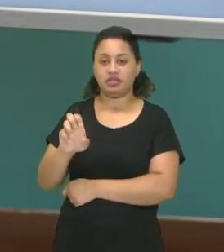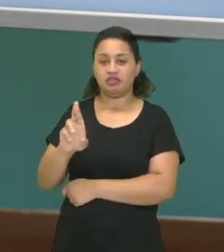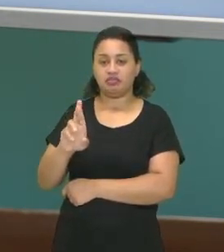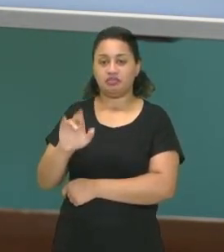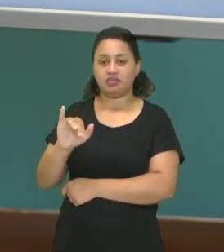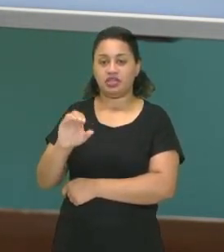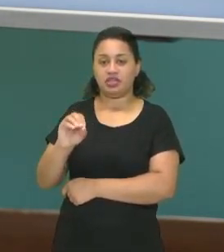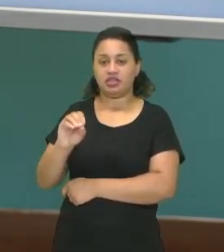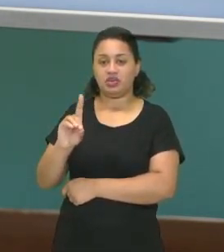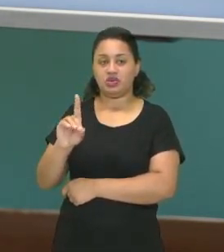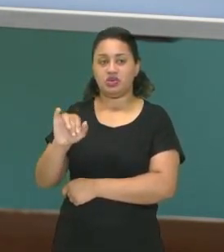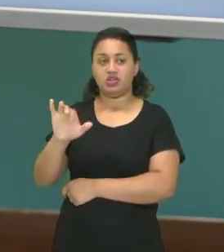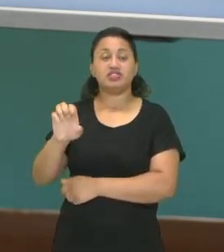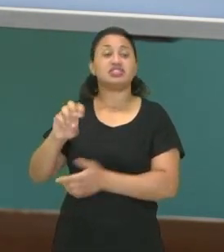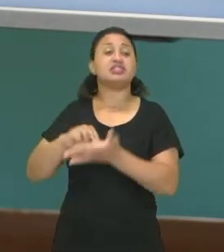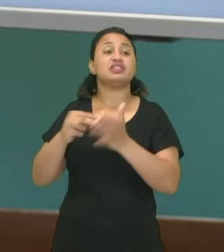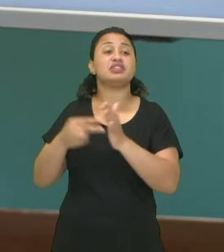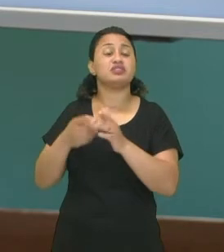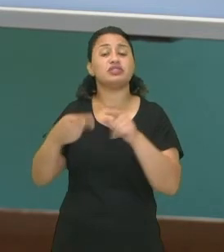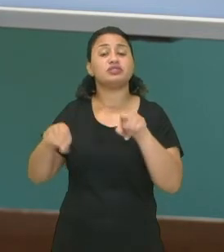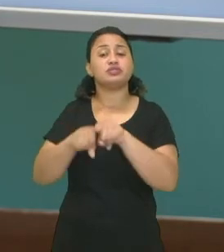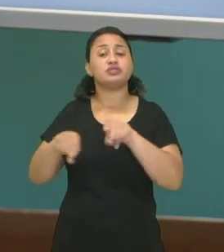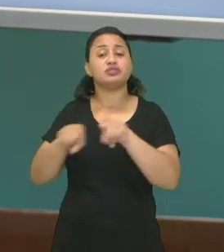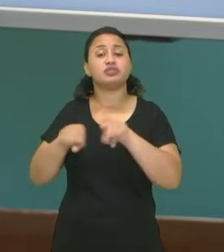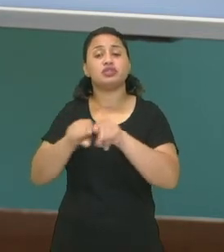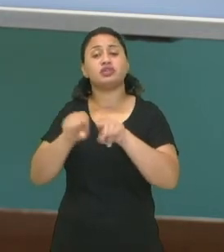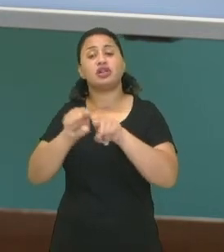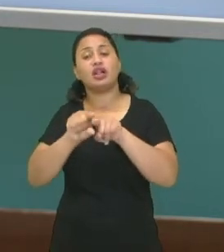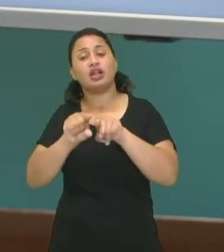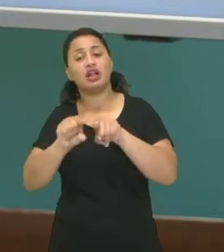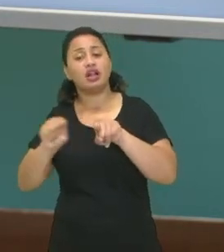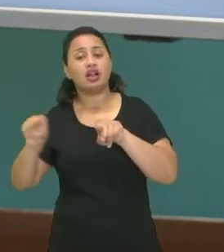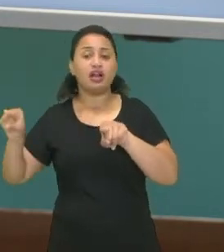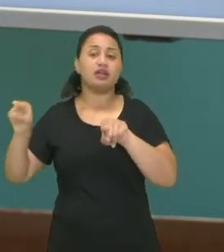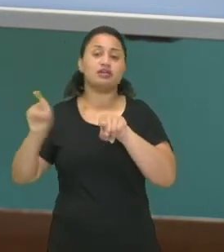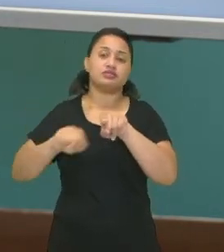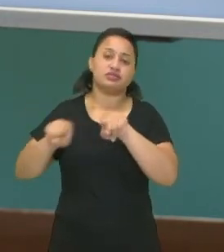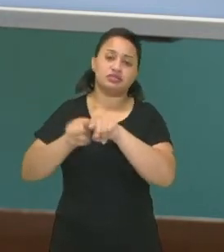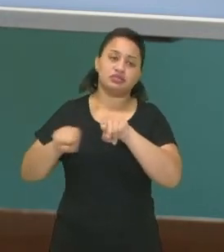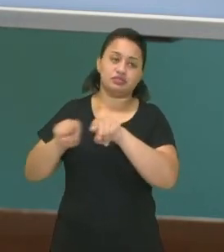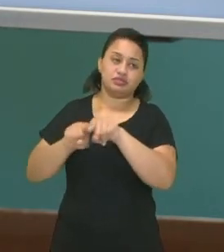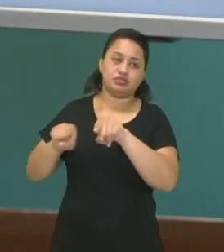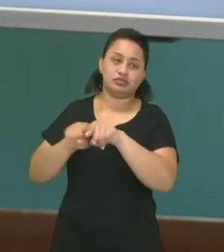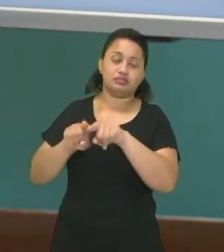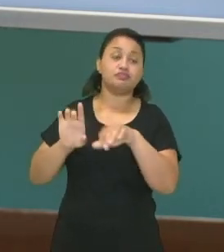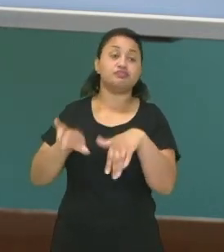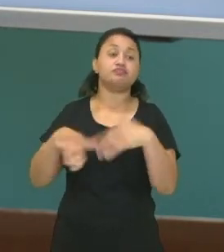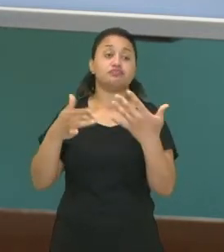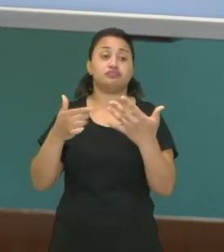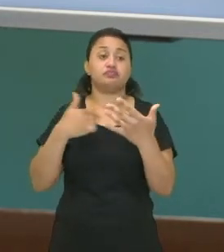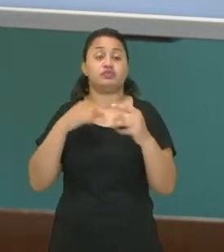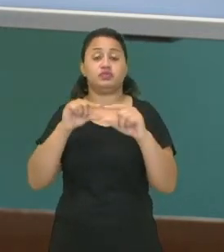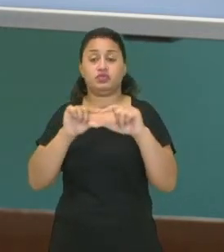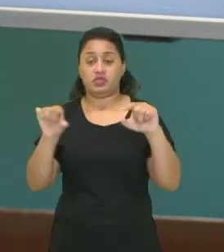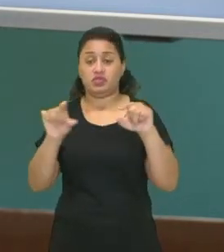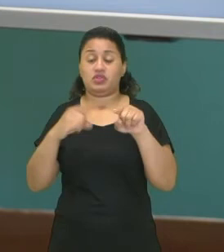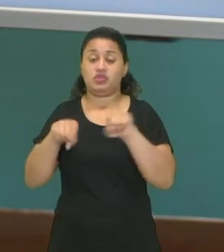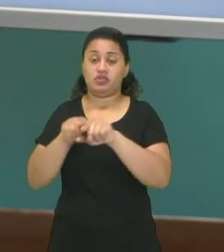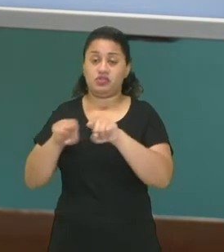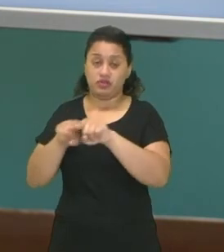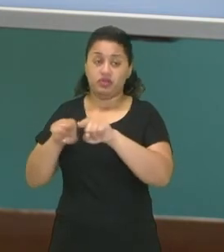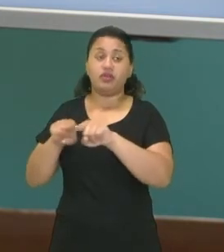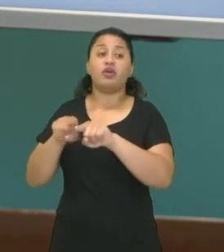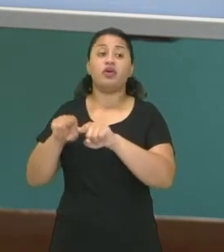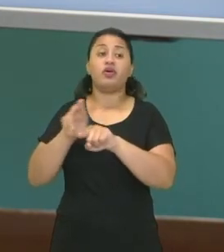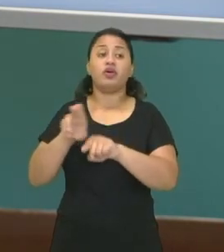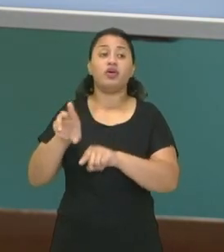periódica, vai se repetindo, né, por um período, repete, repete, repete, repete, tá bom? Os algarismos, né, que se repetem